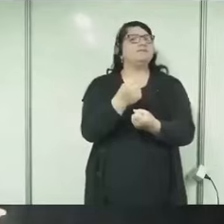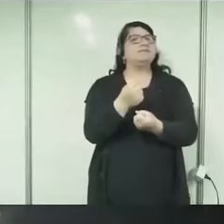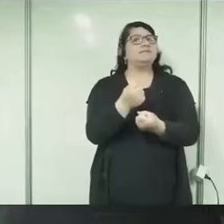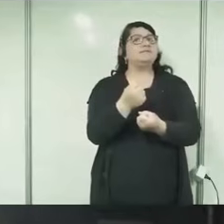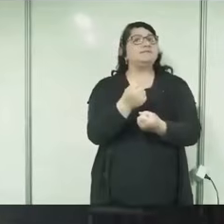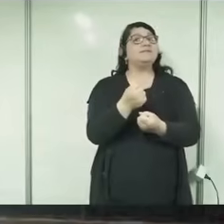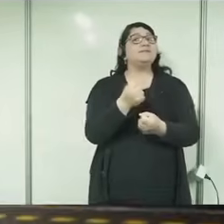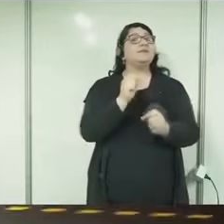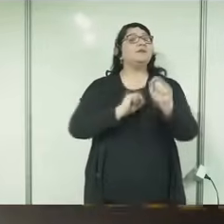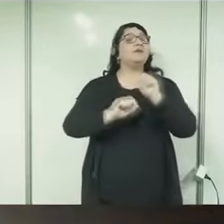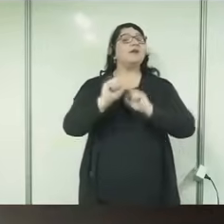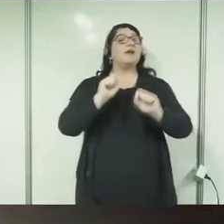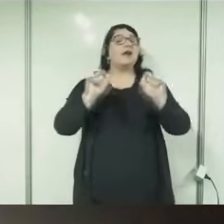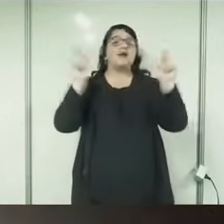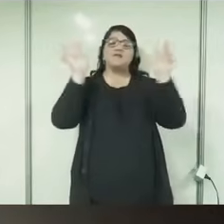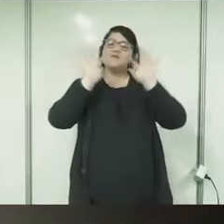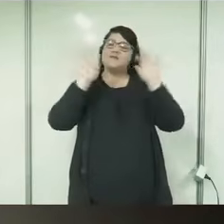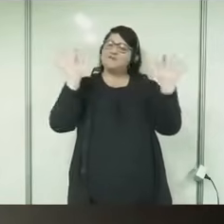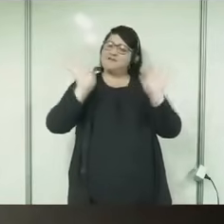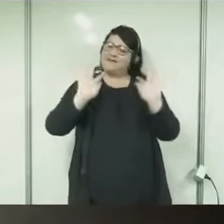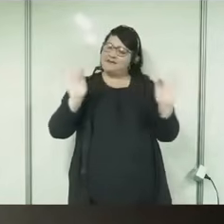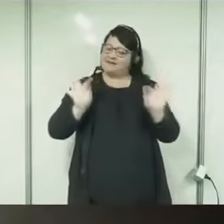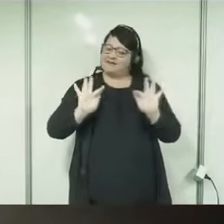de ser feliz.